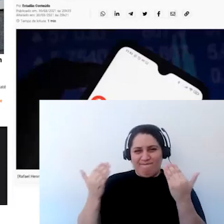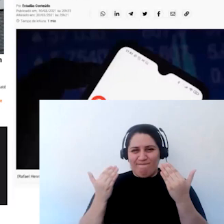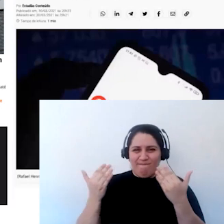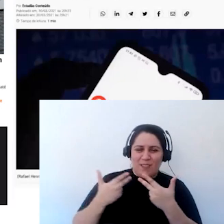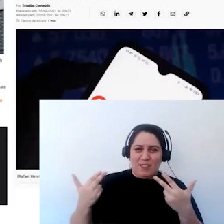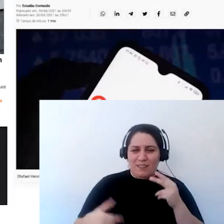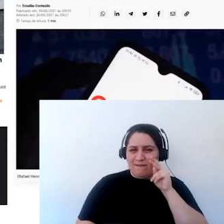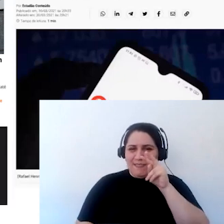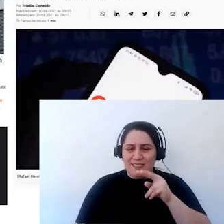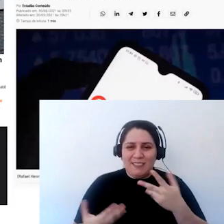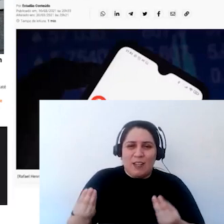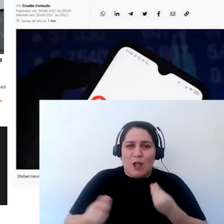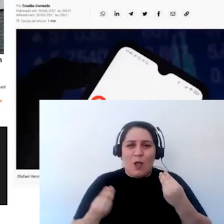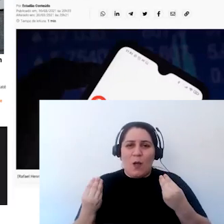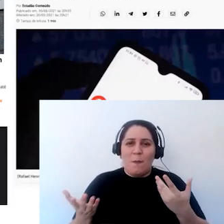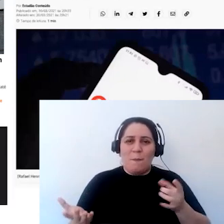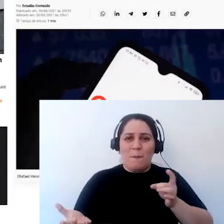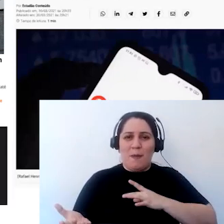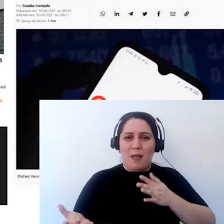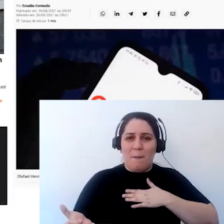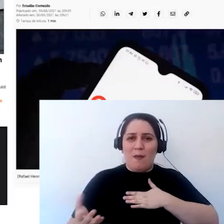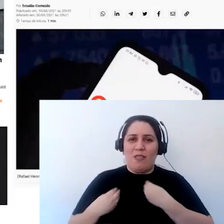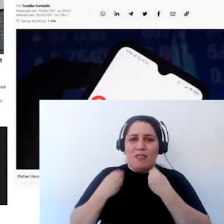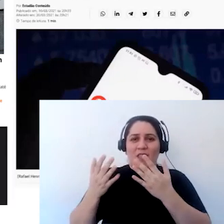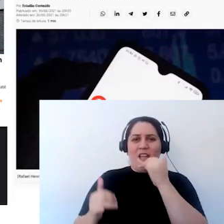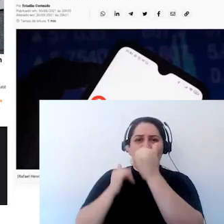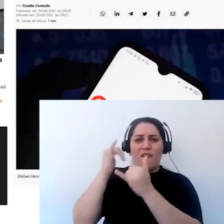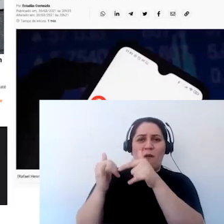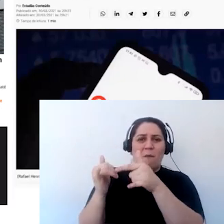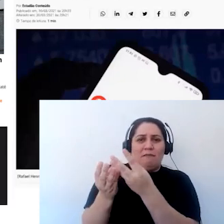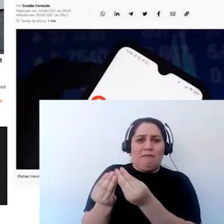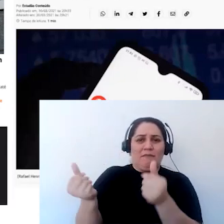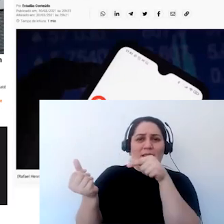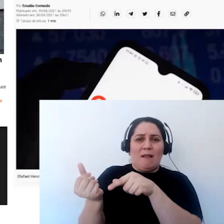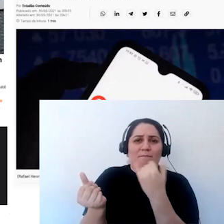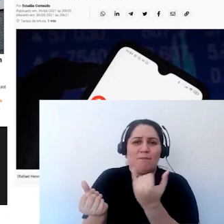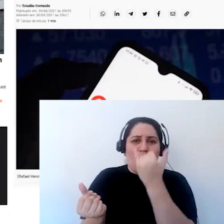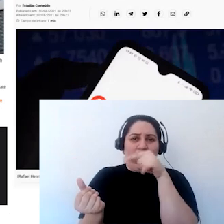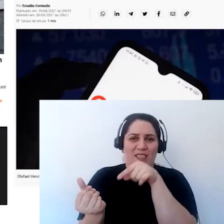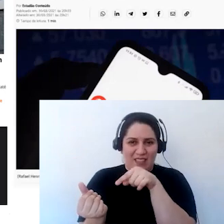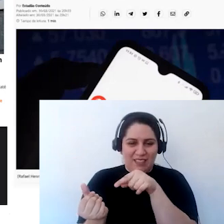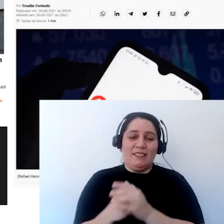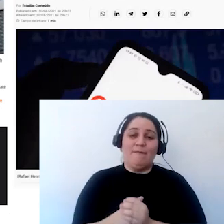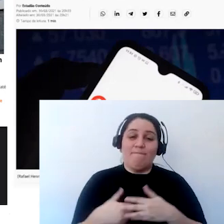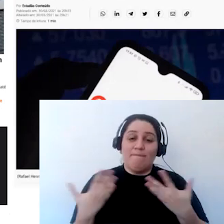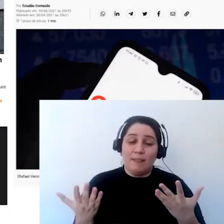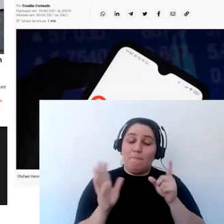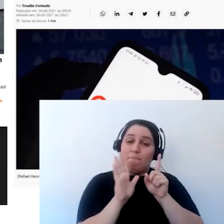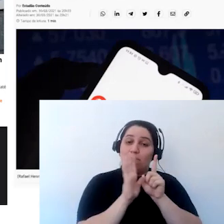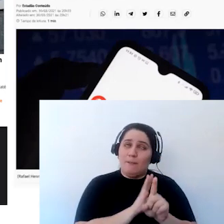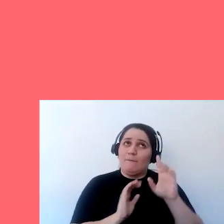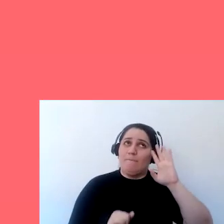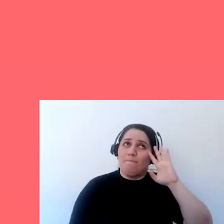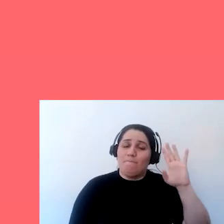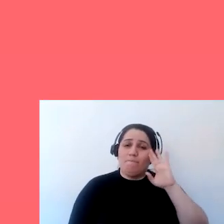representa a nossa impotência em garantir que os nossos dados sensíveis estejam protegidos. E aí fica a pergunta, mas por